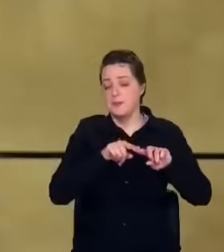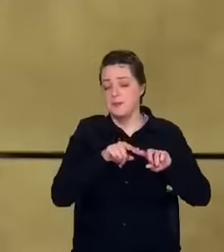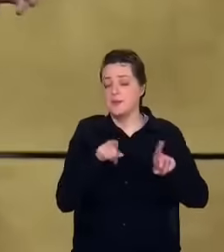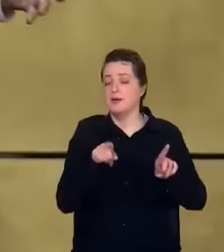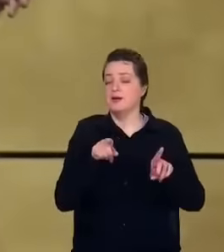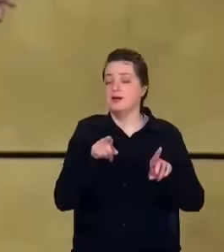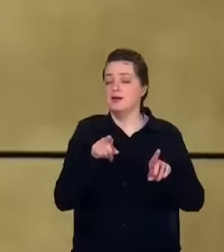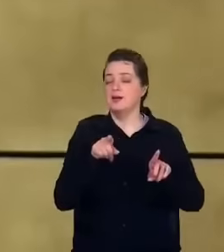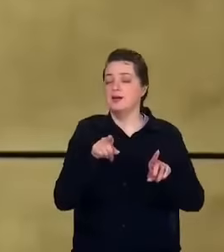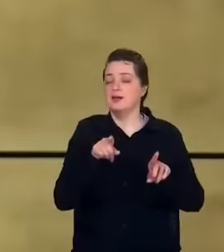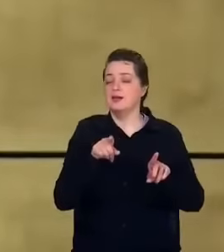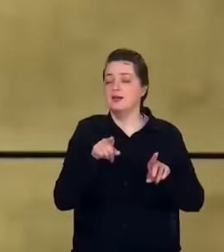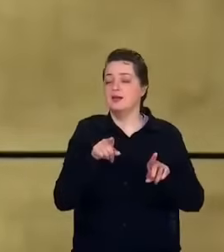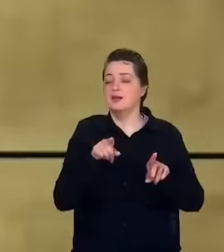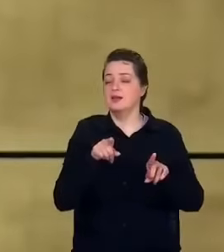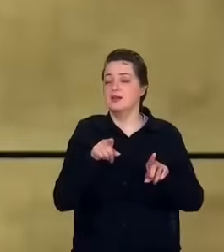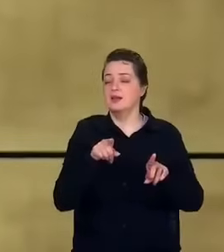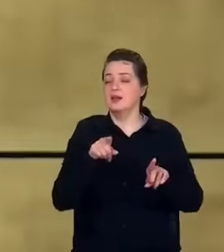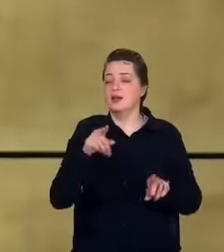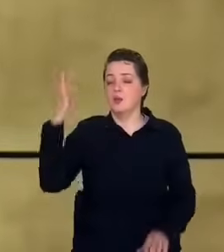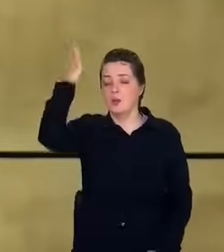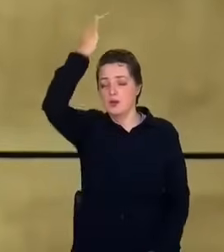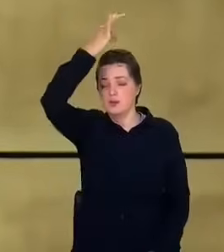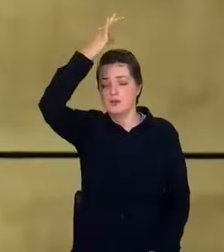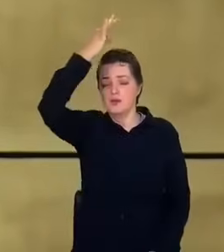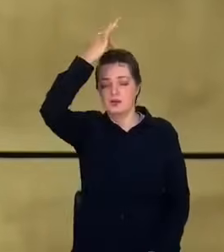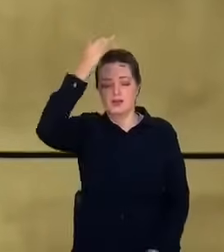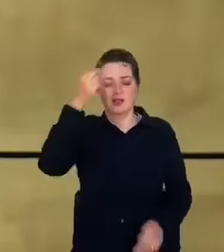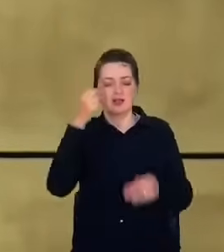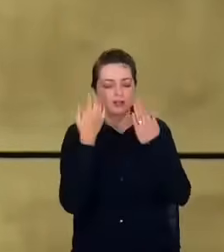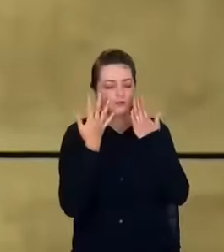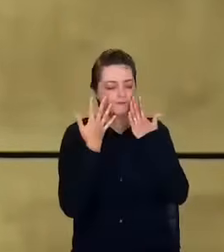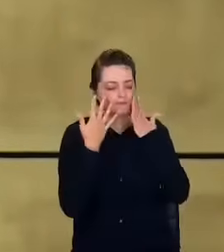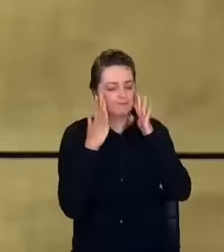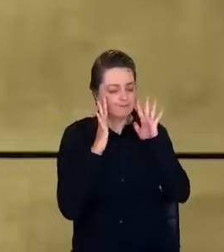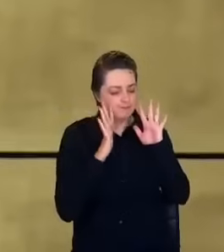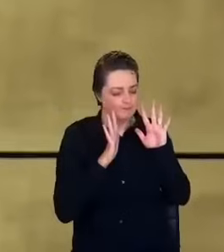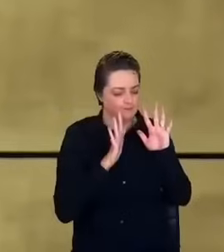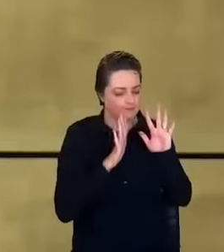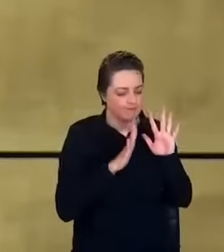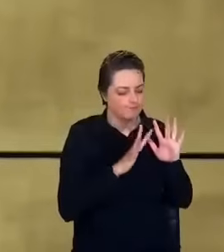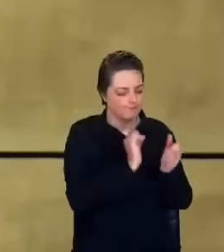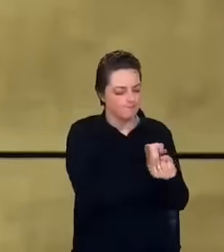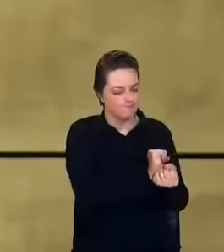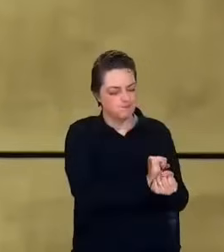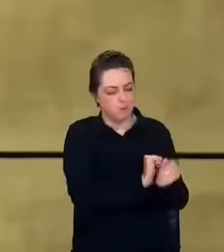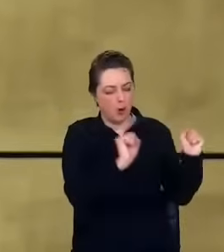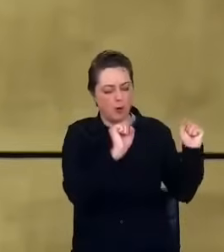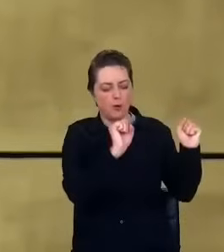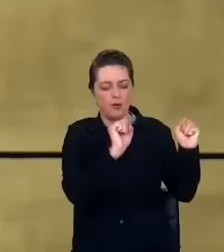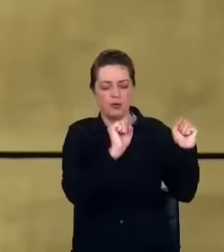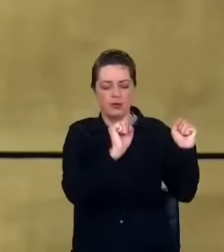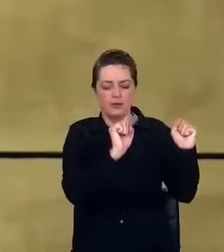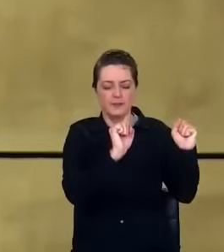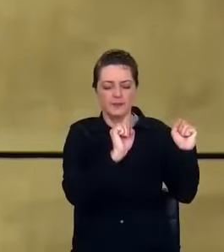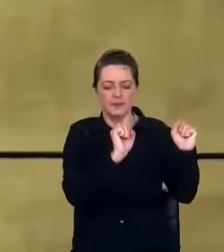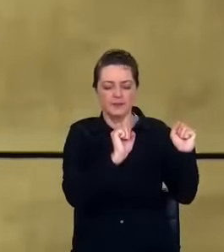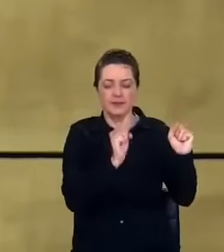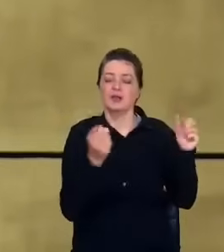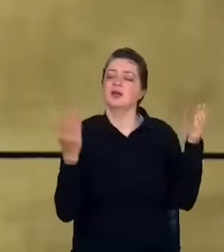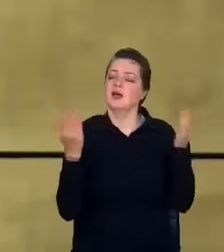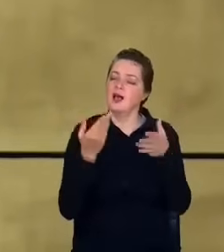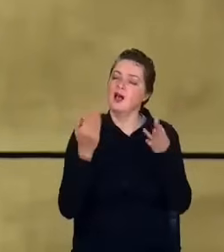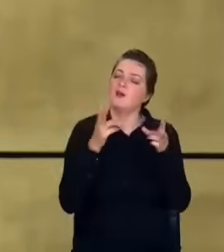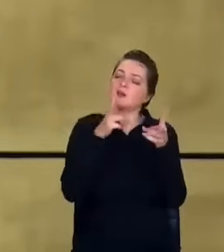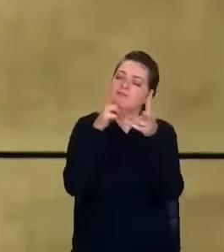teu rosto quebra os grilhões desta prisão e eu posso ver a